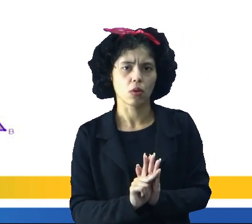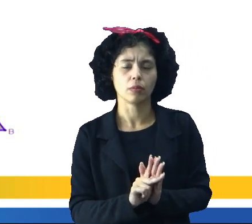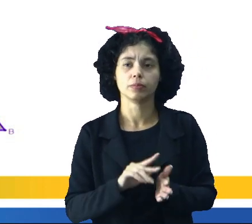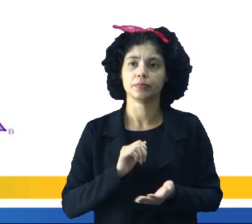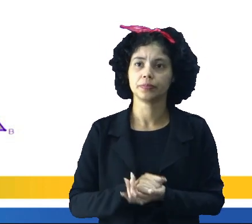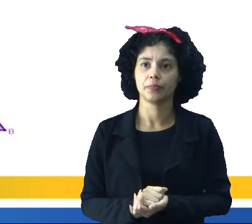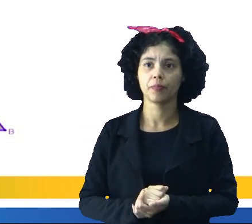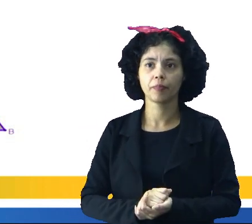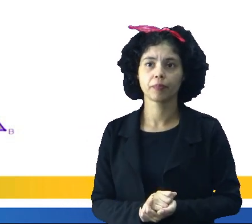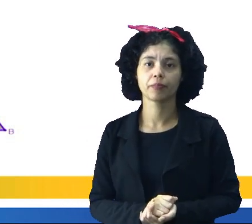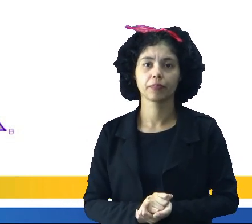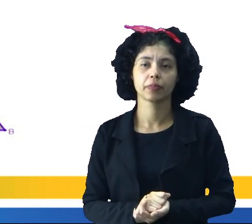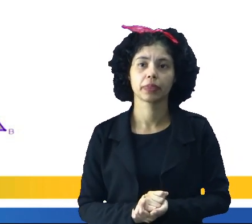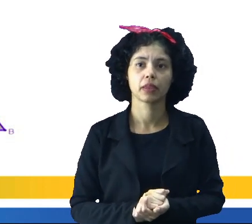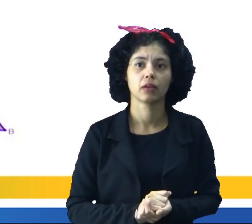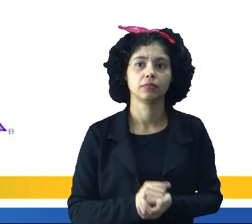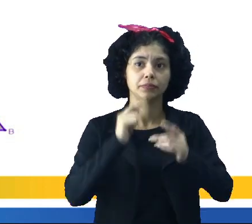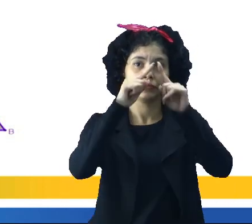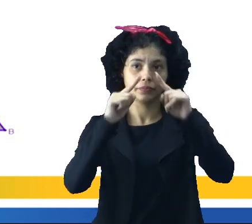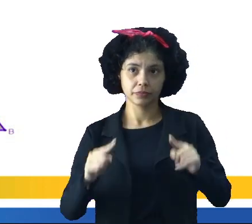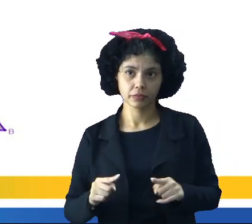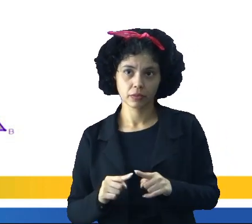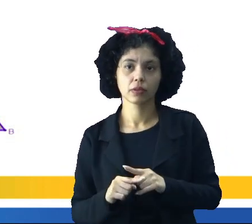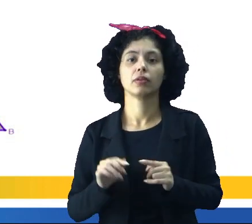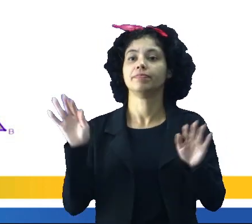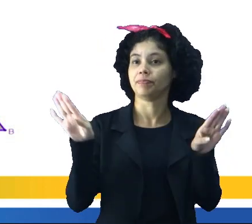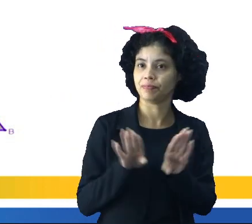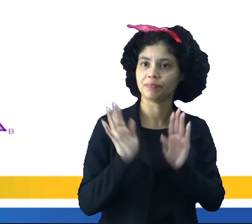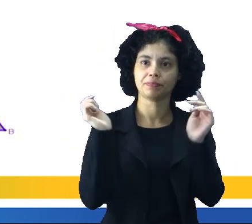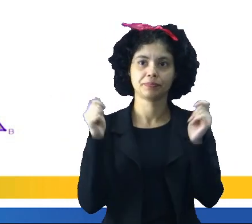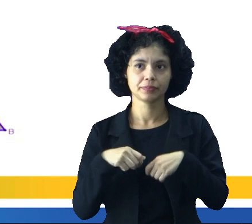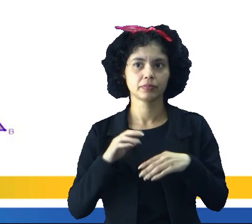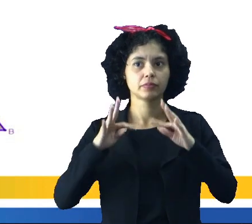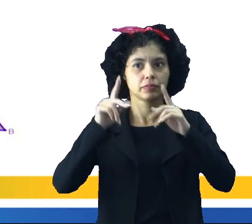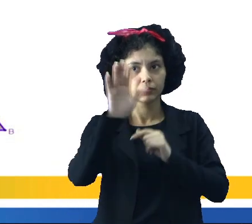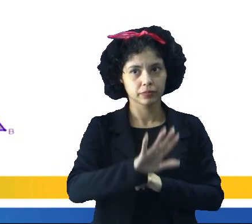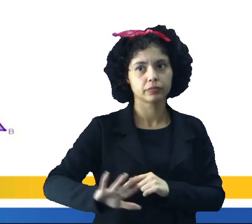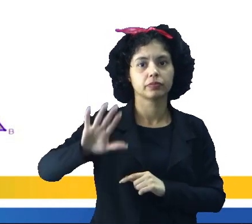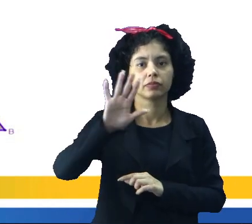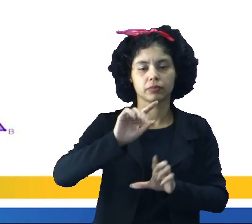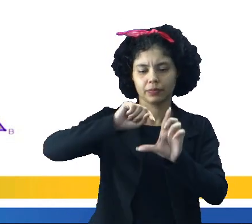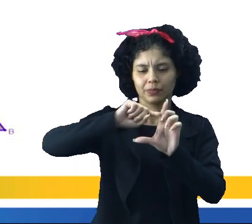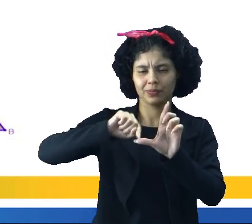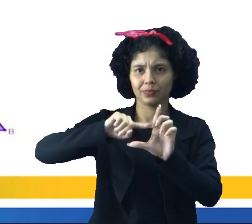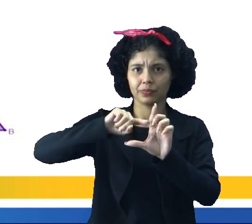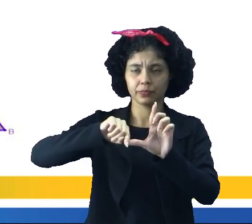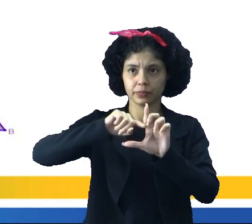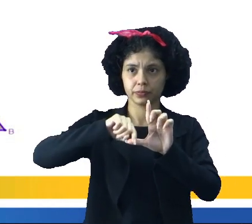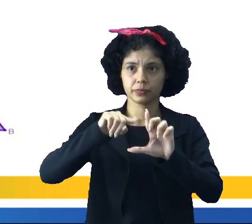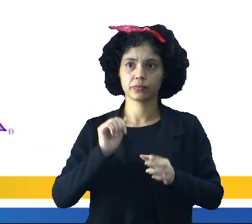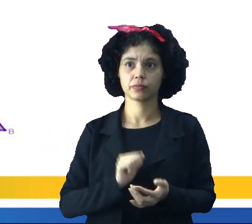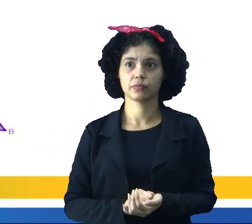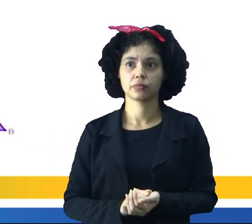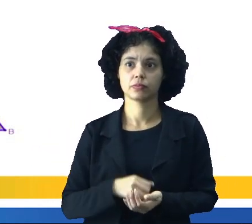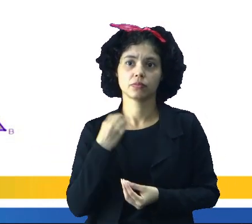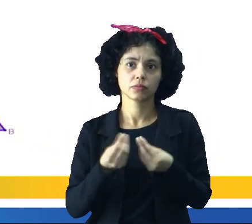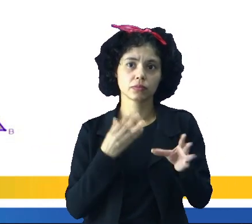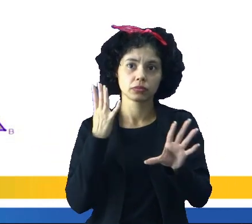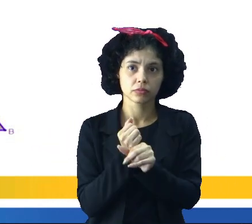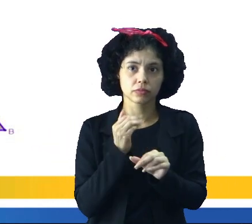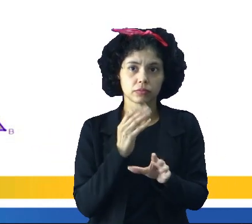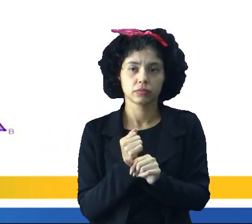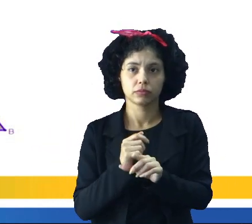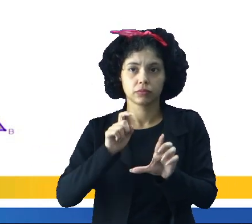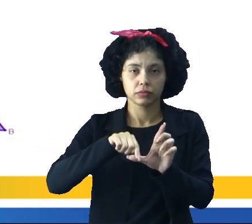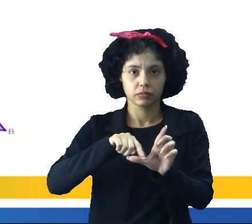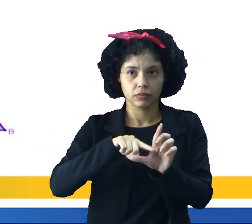tipo, tá? O triângulo equilátero também possui todos os ângulos congruentes. E, como